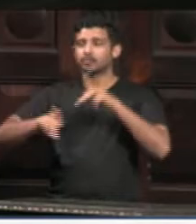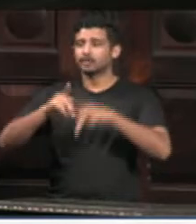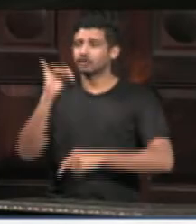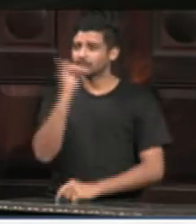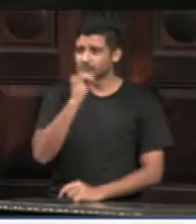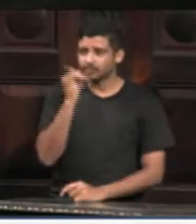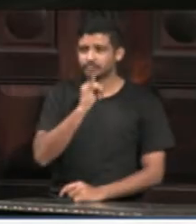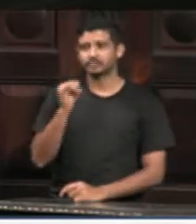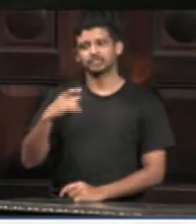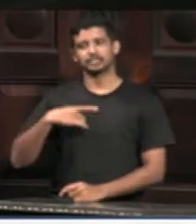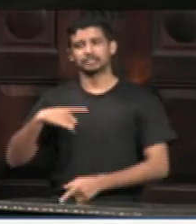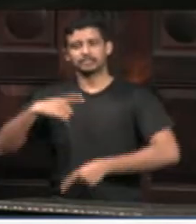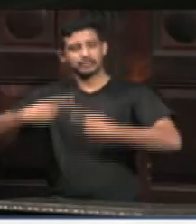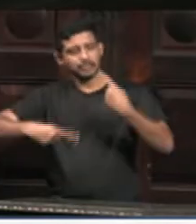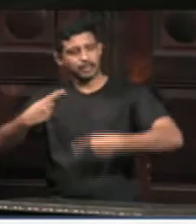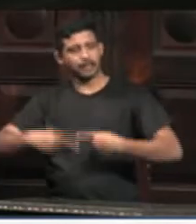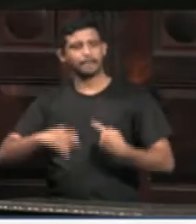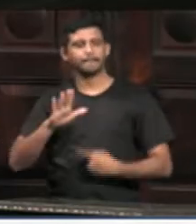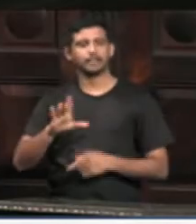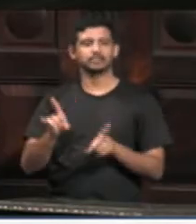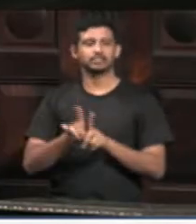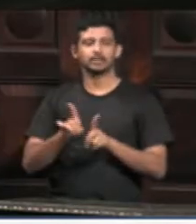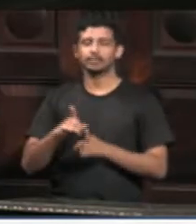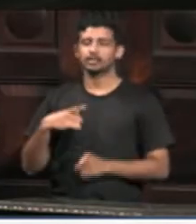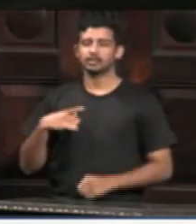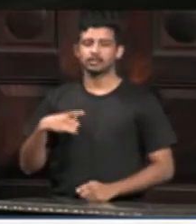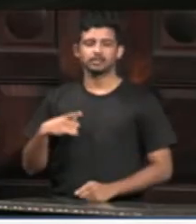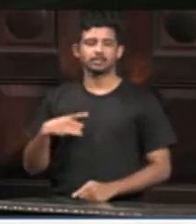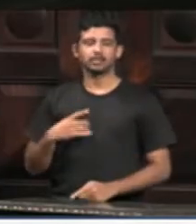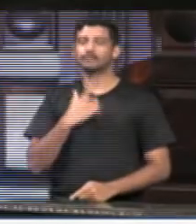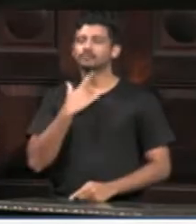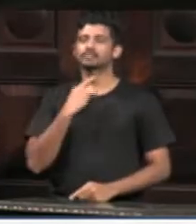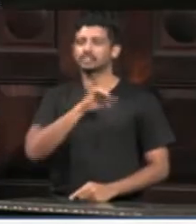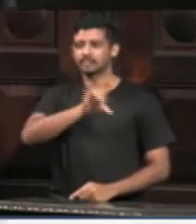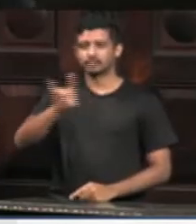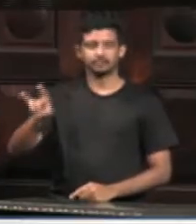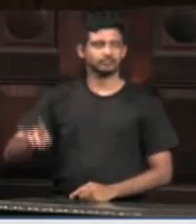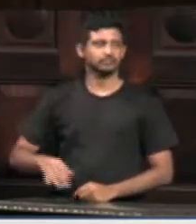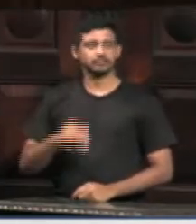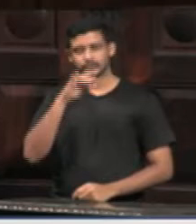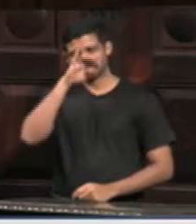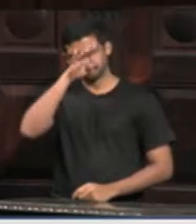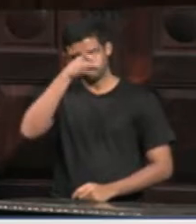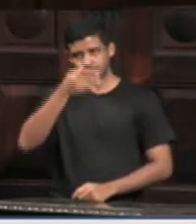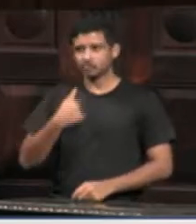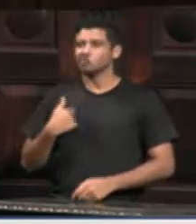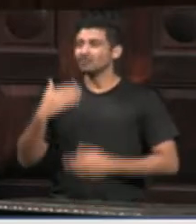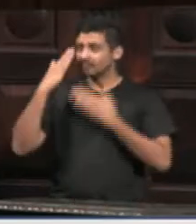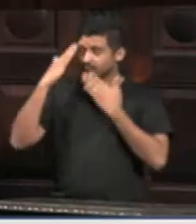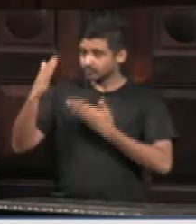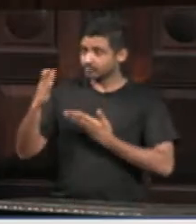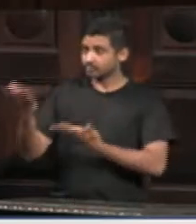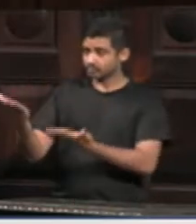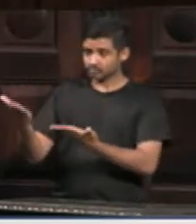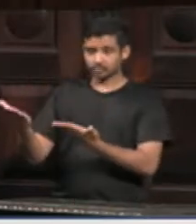que haja debate, mas que haja a vontade da maioria. Meu muito obrigado. Eu agradeço também a manifestação de apoio e encerro, deputada